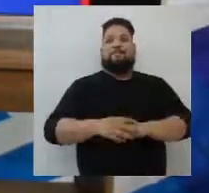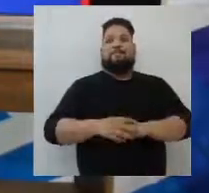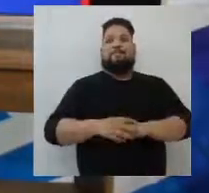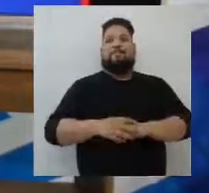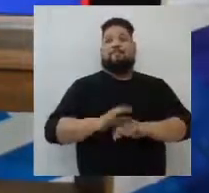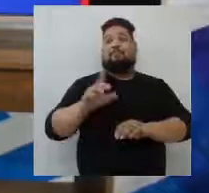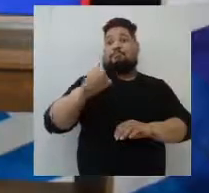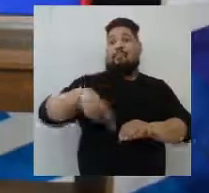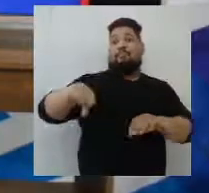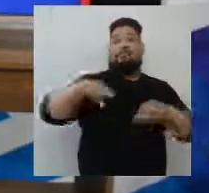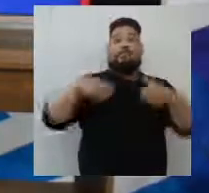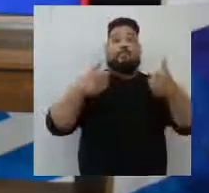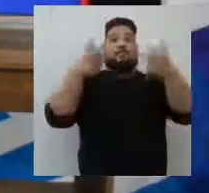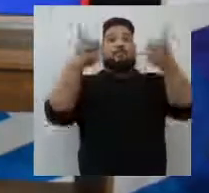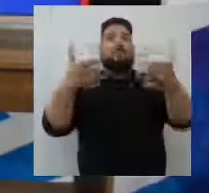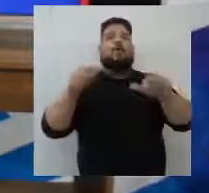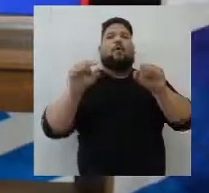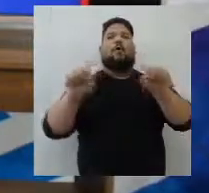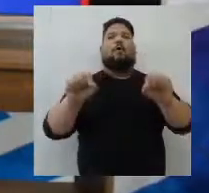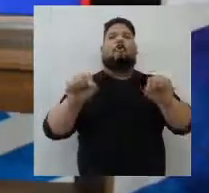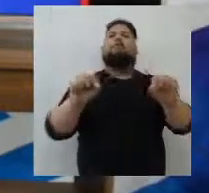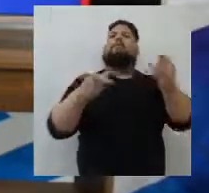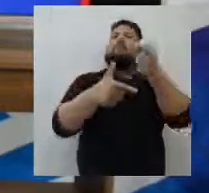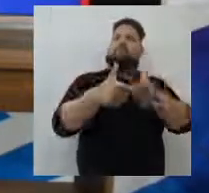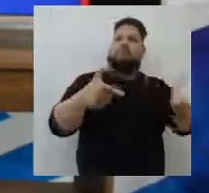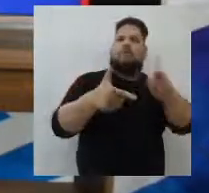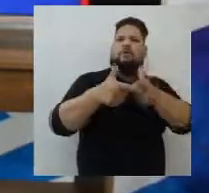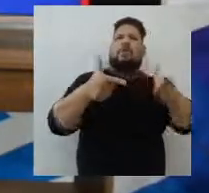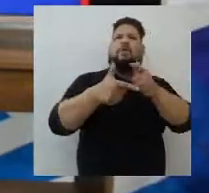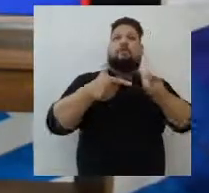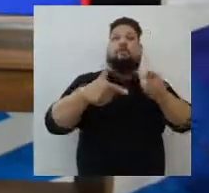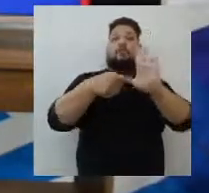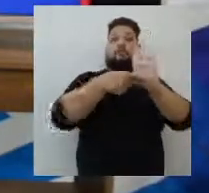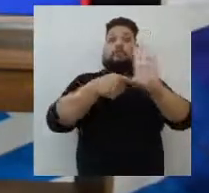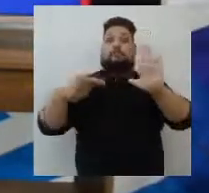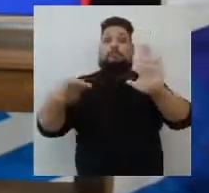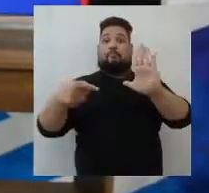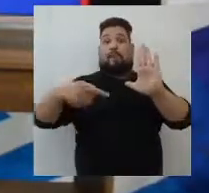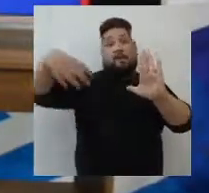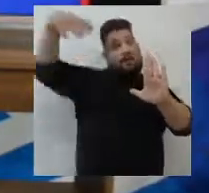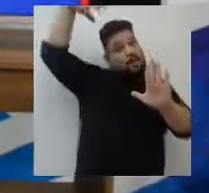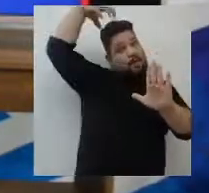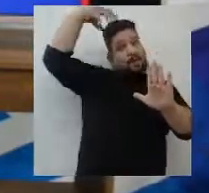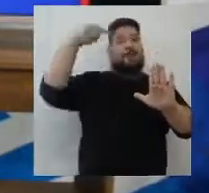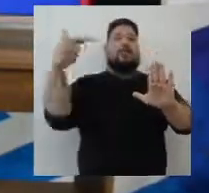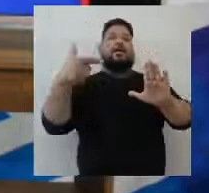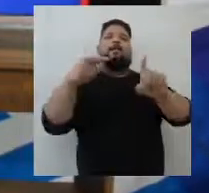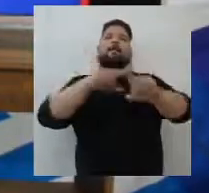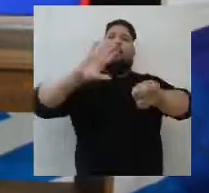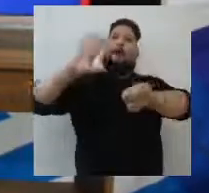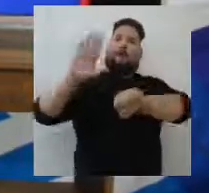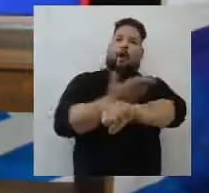pouquinho sobre a crise do segundo reinado e o golpe republicano de